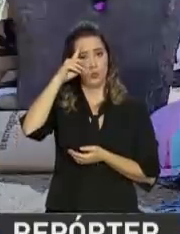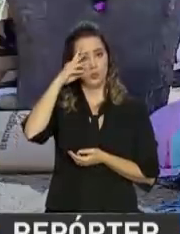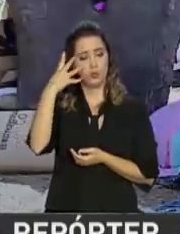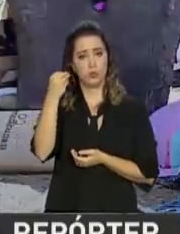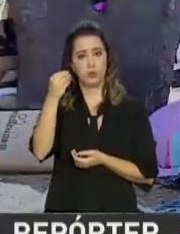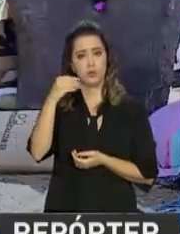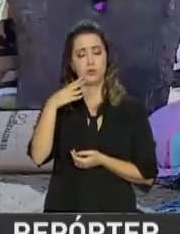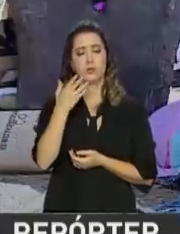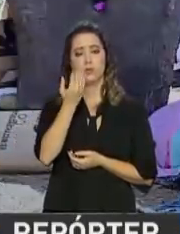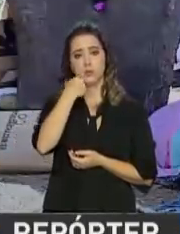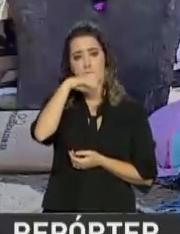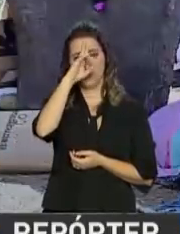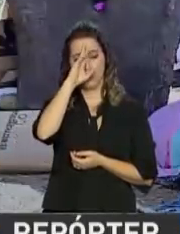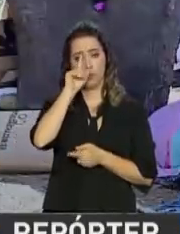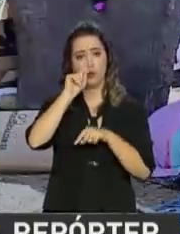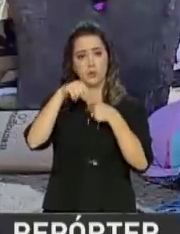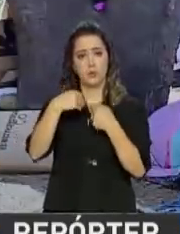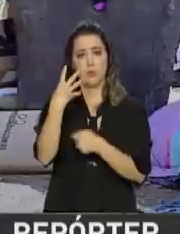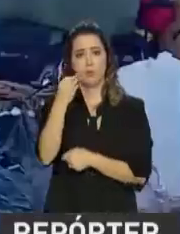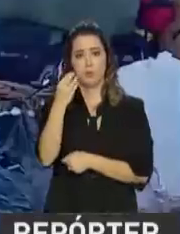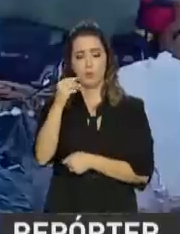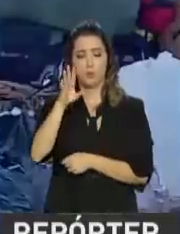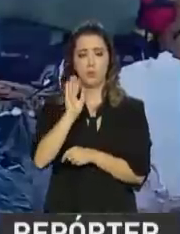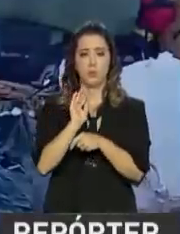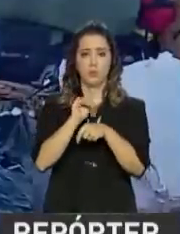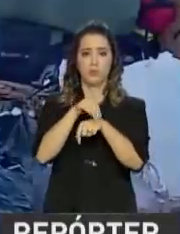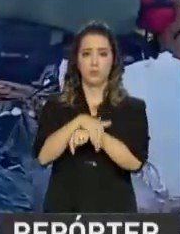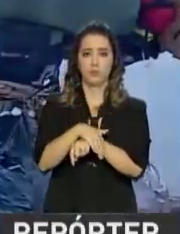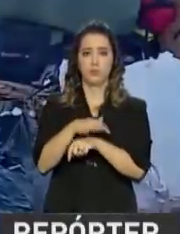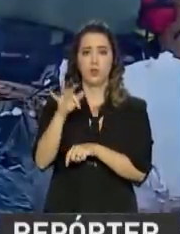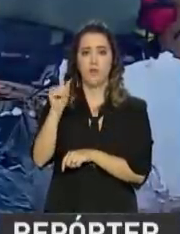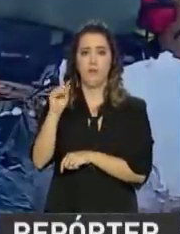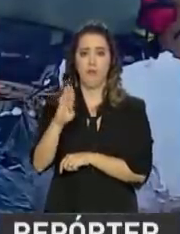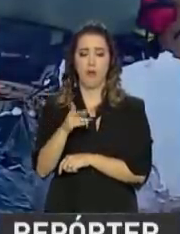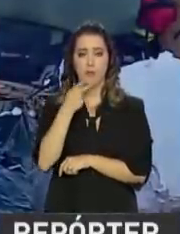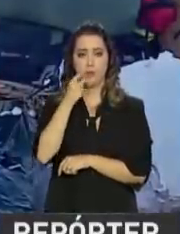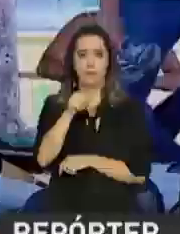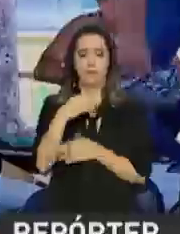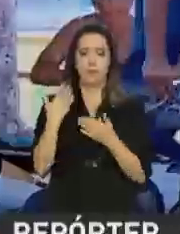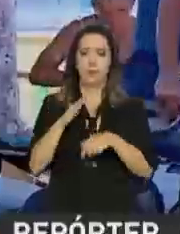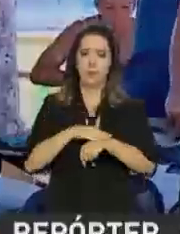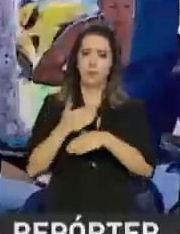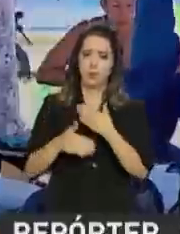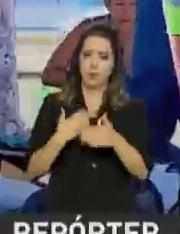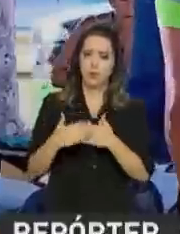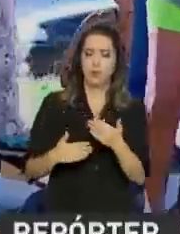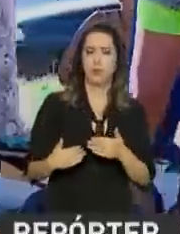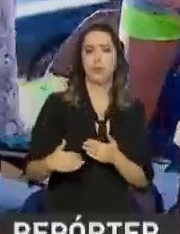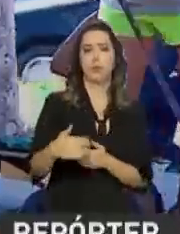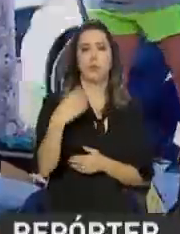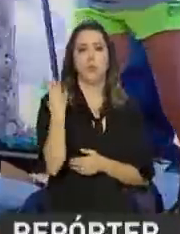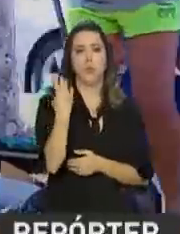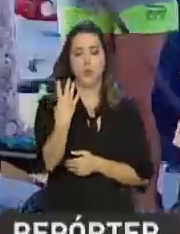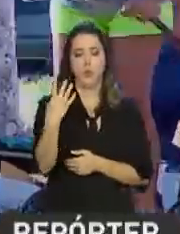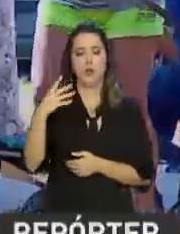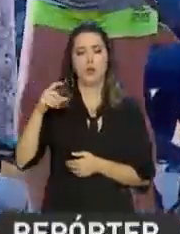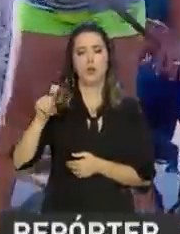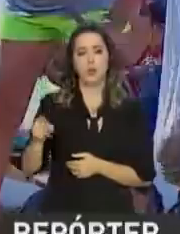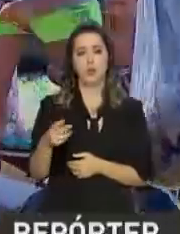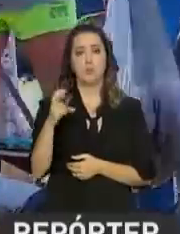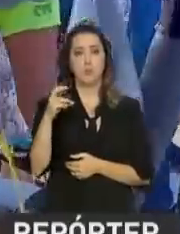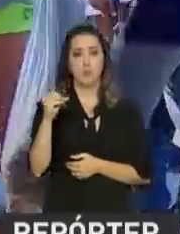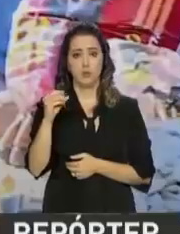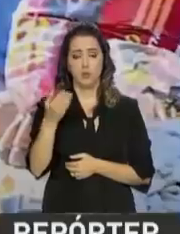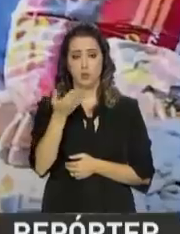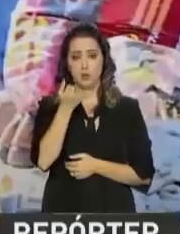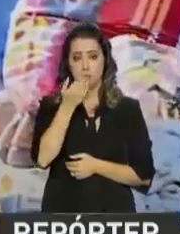no almoço e mais 400 no jantar. De acordo com a FAB, a previsão é que, com o tempo, sejam produzidas 4.500 refeições